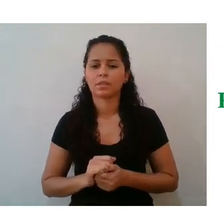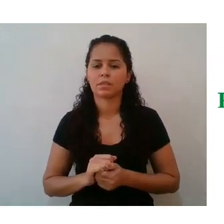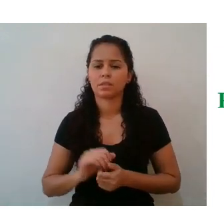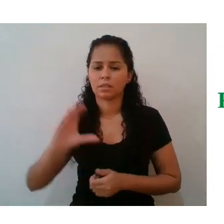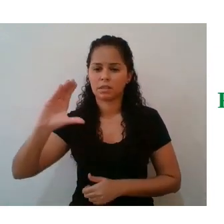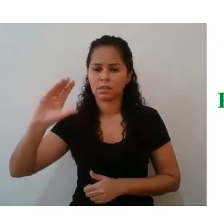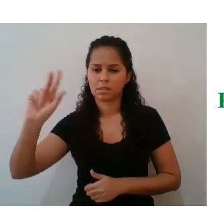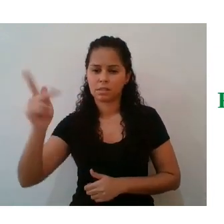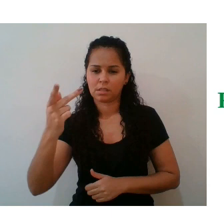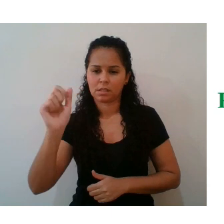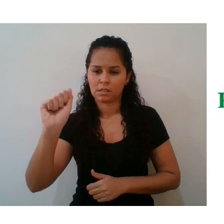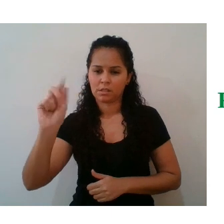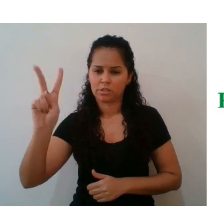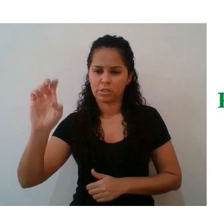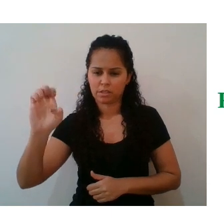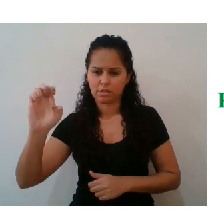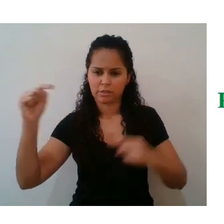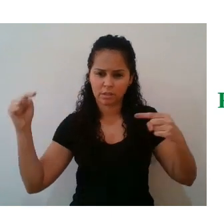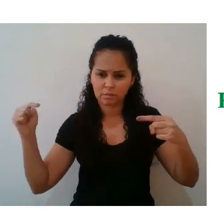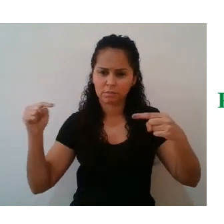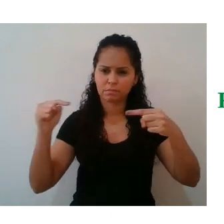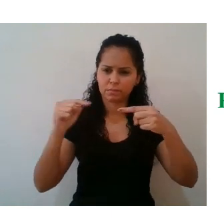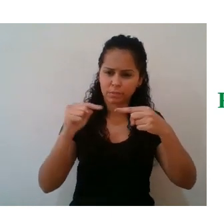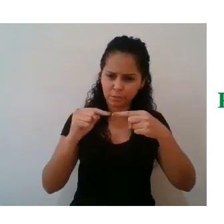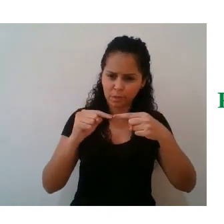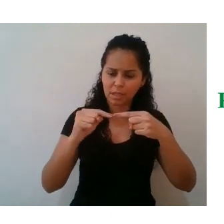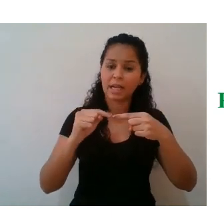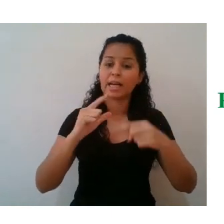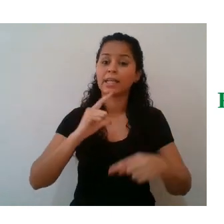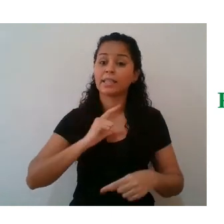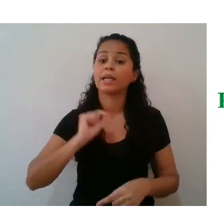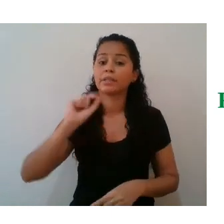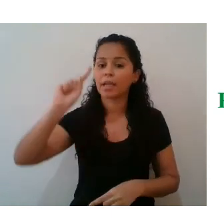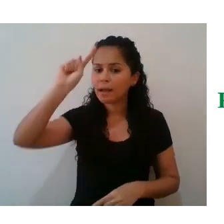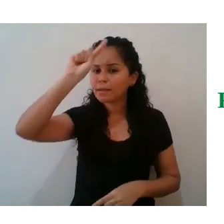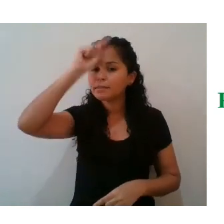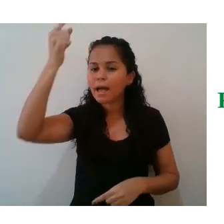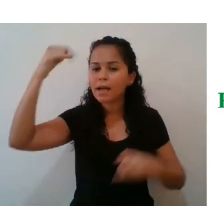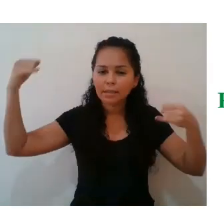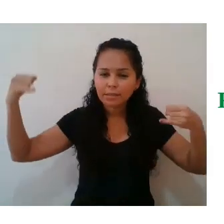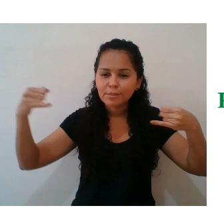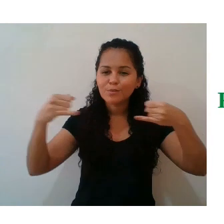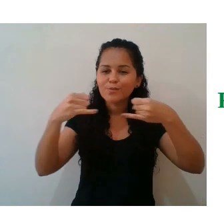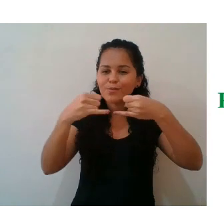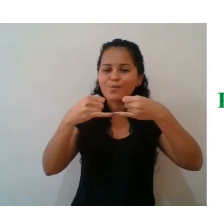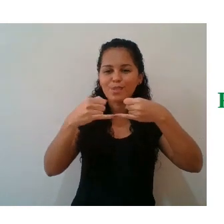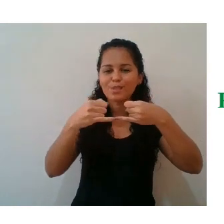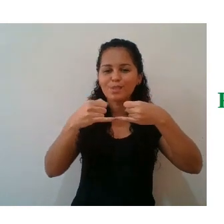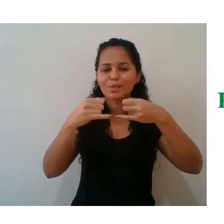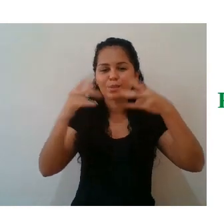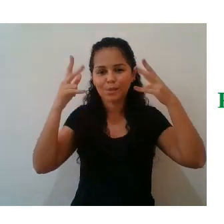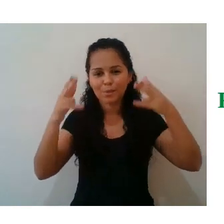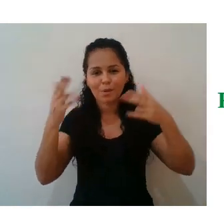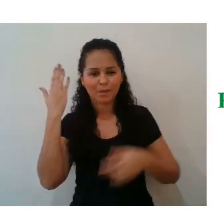chave nesse terminal se encontra com outro, você tem praticamente a ideia de um fio contínuo,